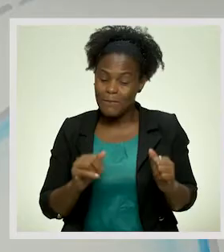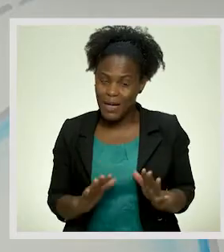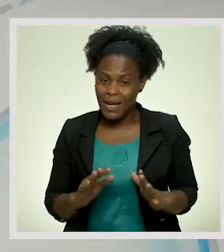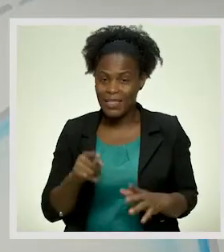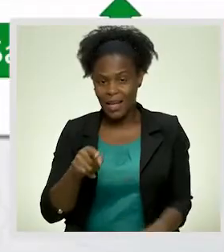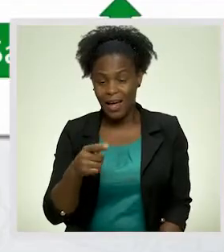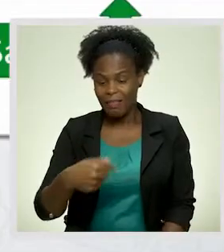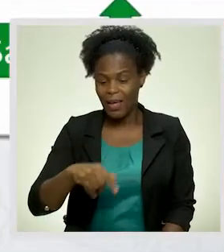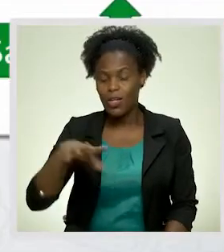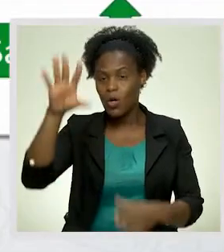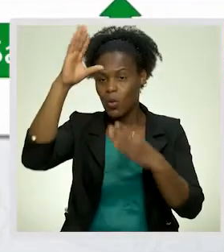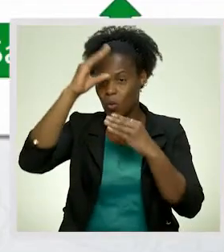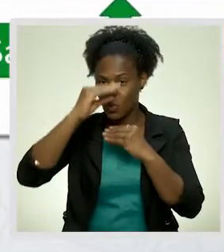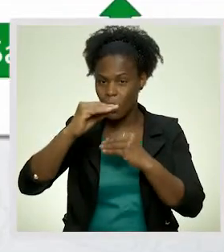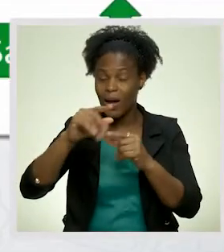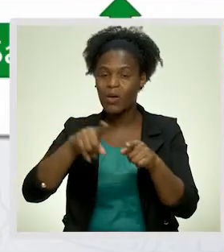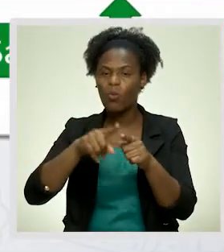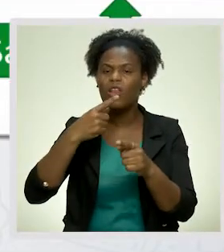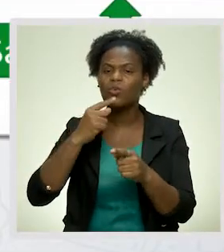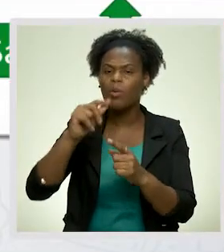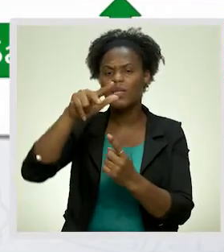ali Lua como um satélite